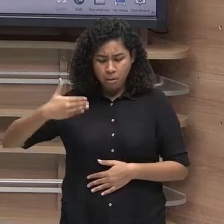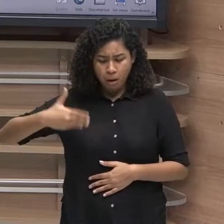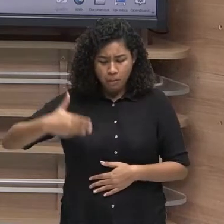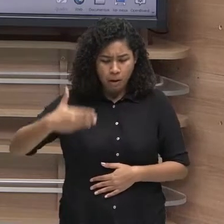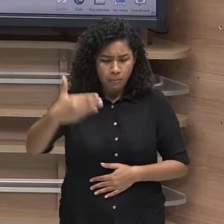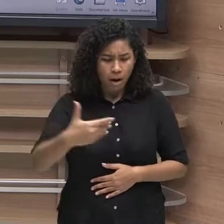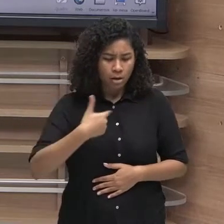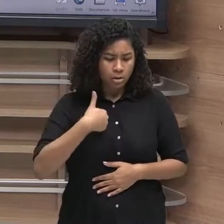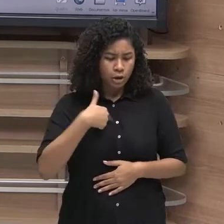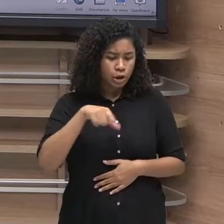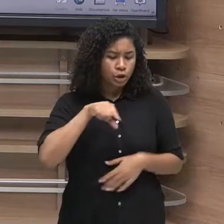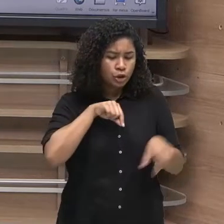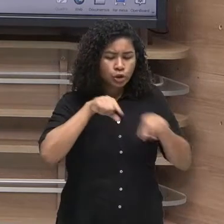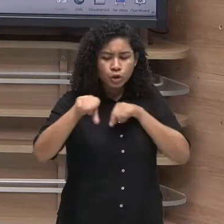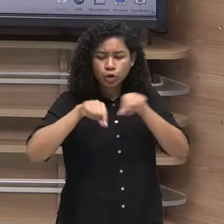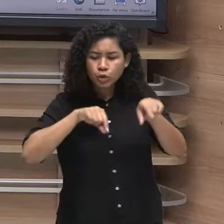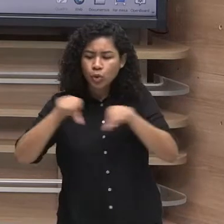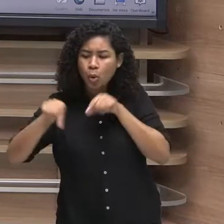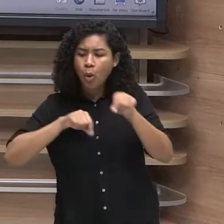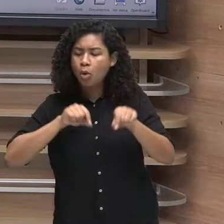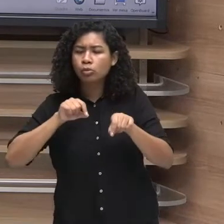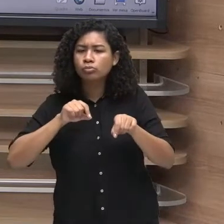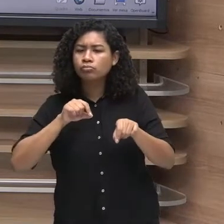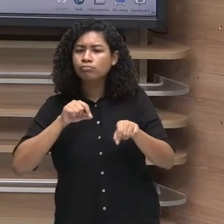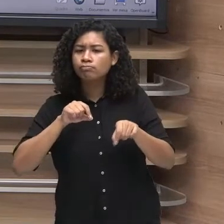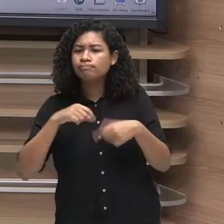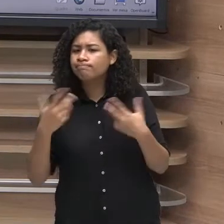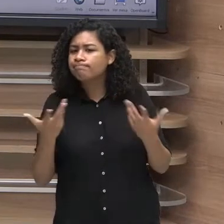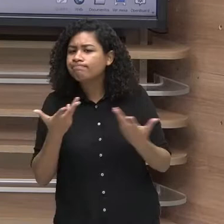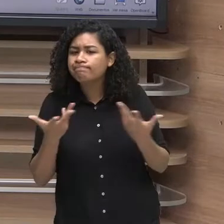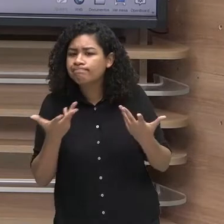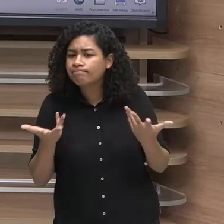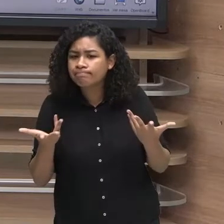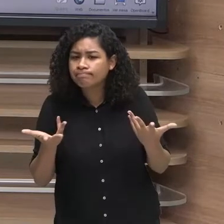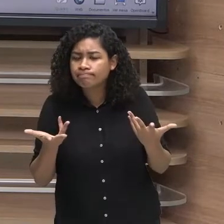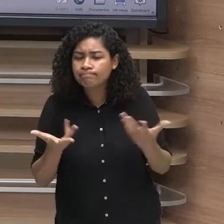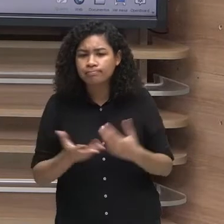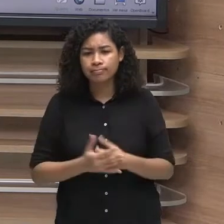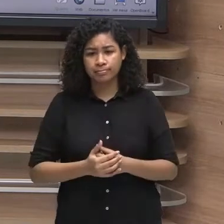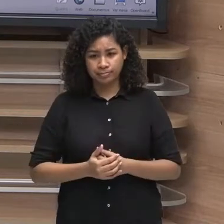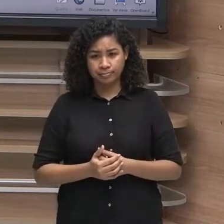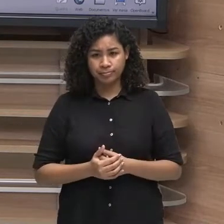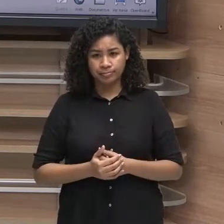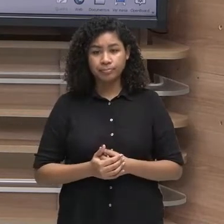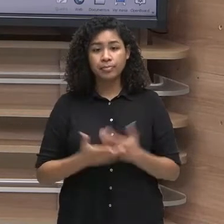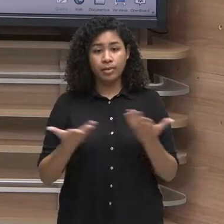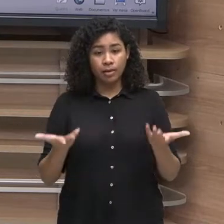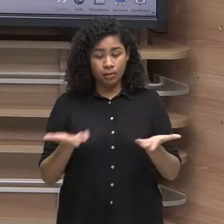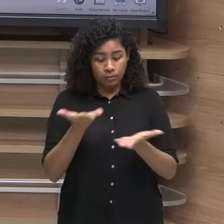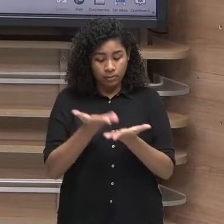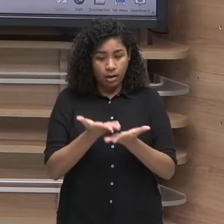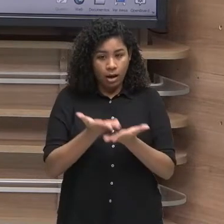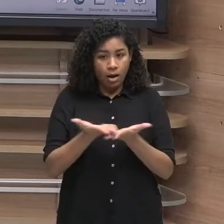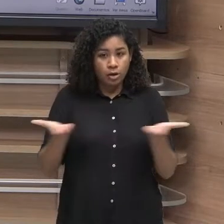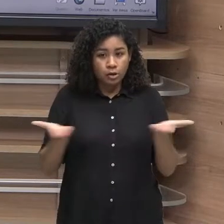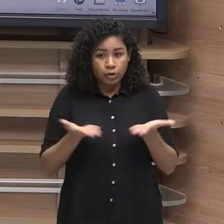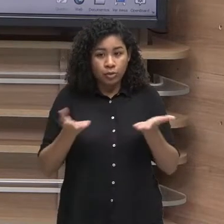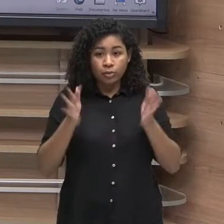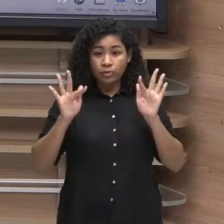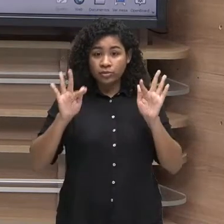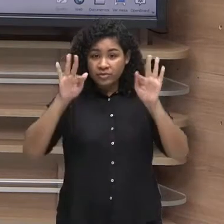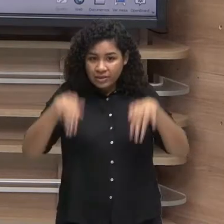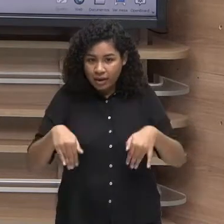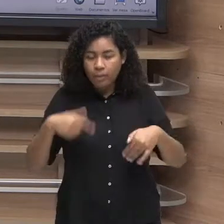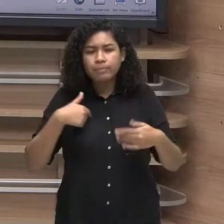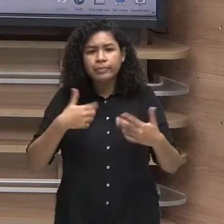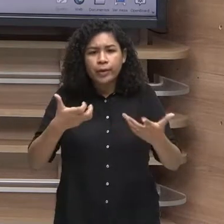repente, iluminar a nossa caminhada. E no final desta aula, eu quero te convidar assim, que atitudes